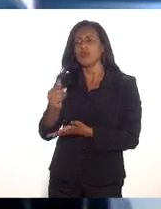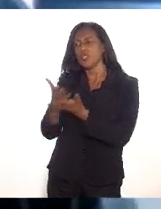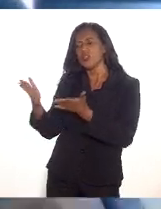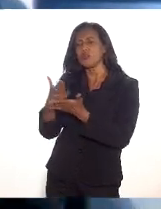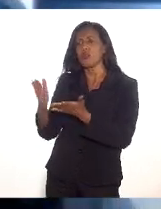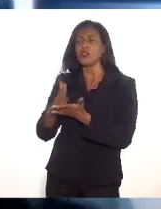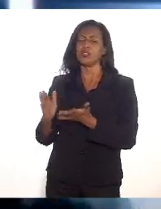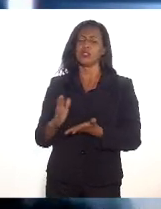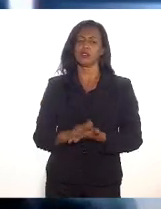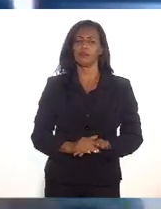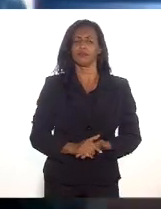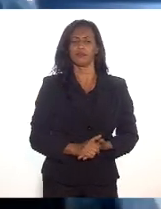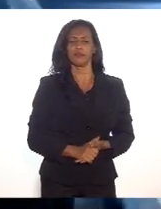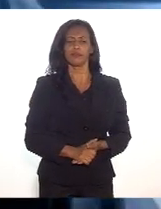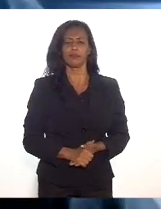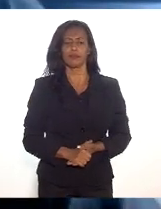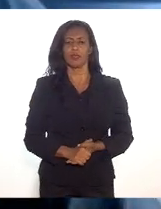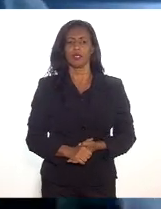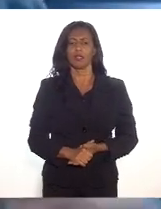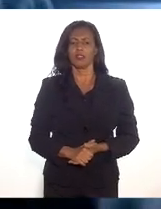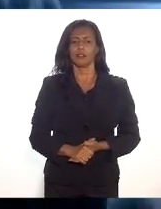desperdício. Tem só